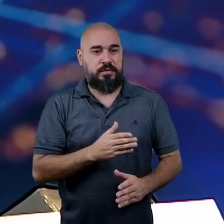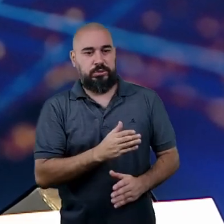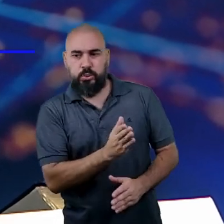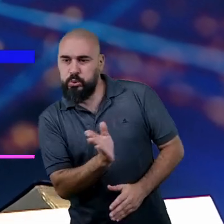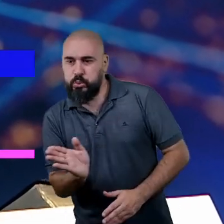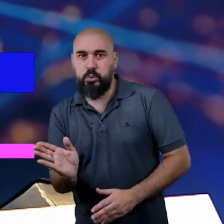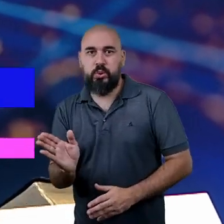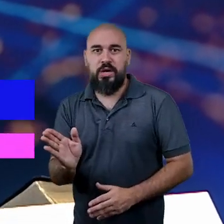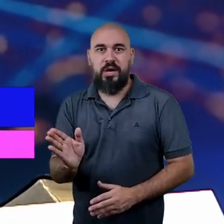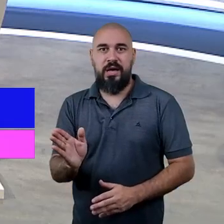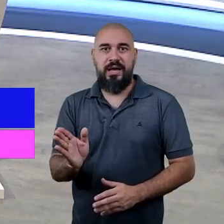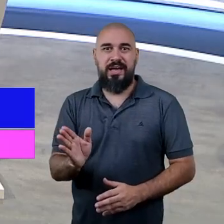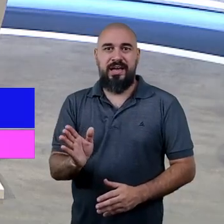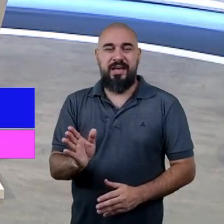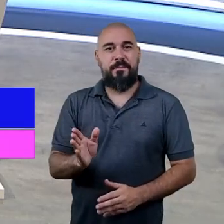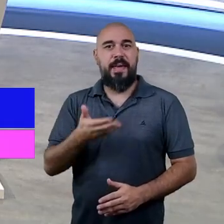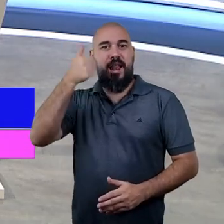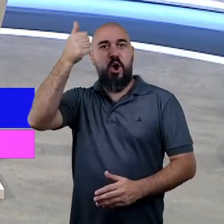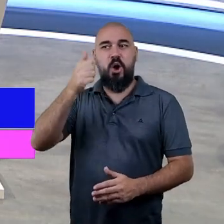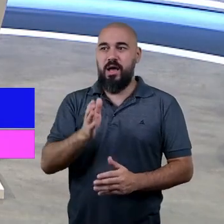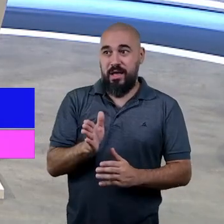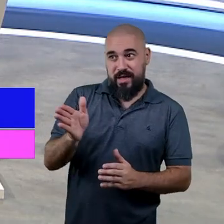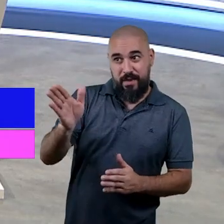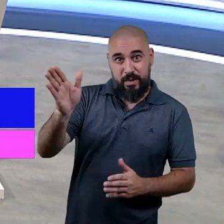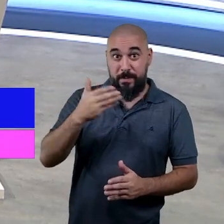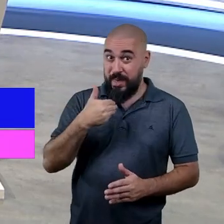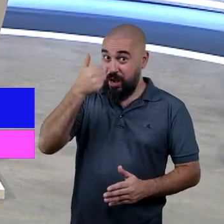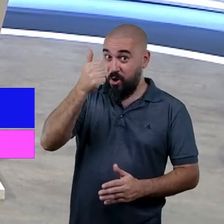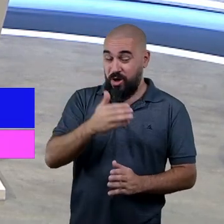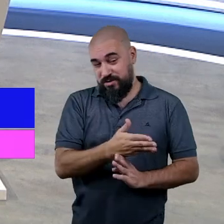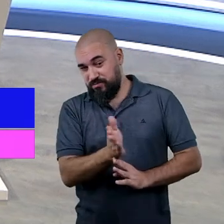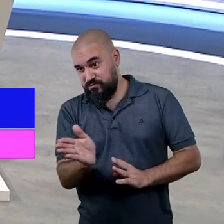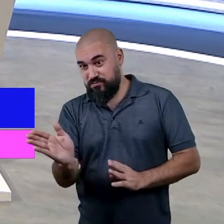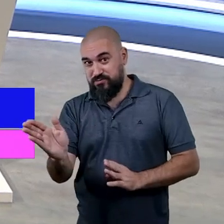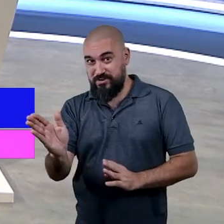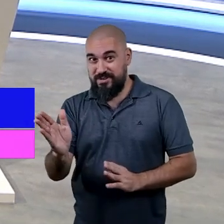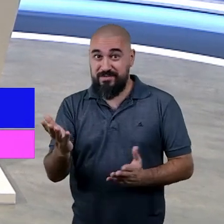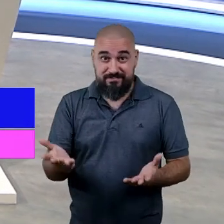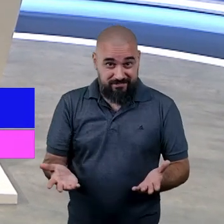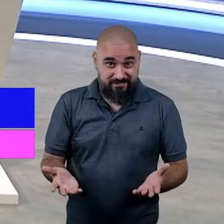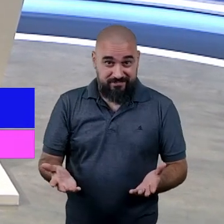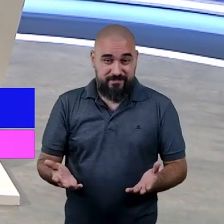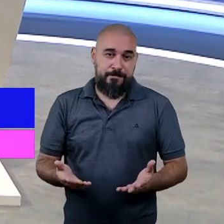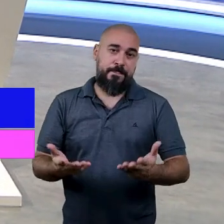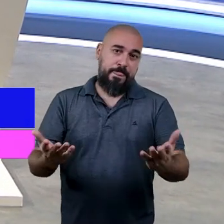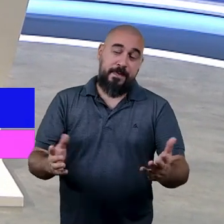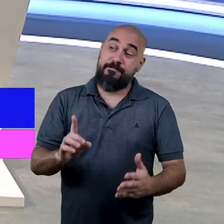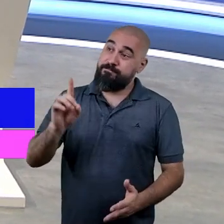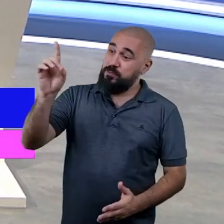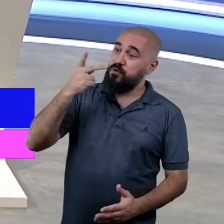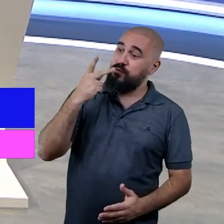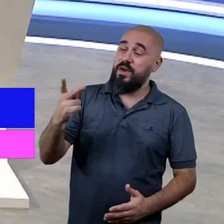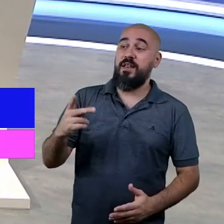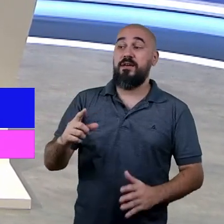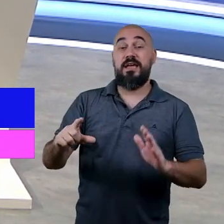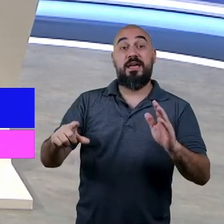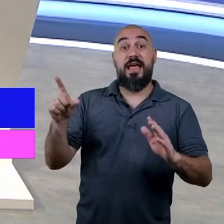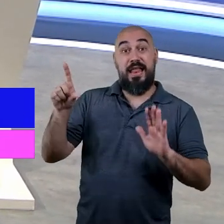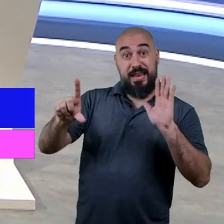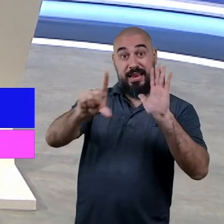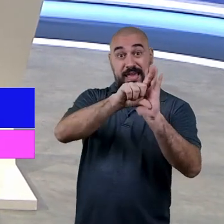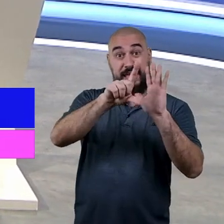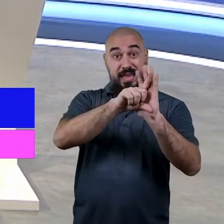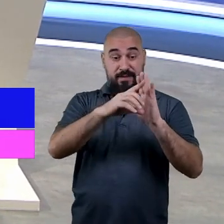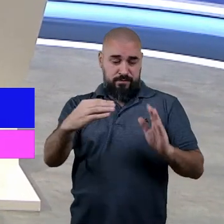Deus. Porque Ele diz que vai imprimir a lei dEle no nosso coração. E porque